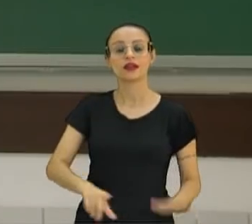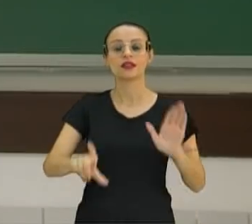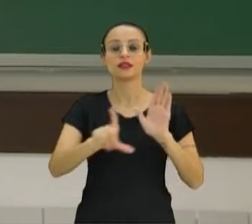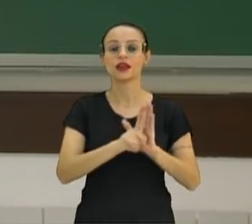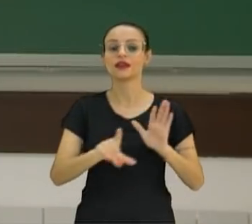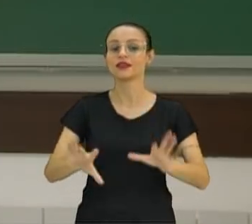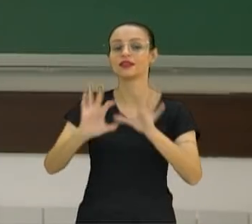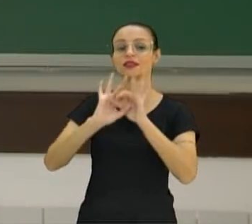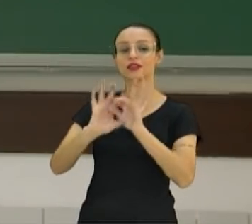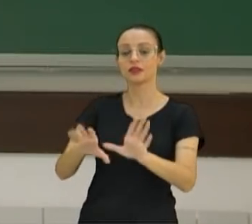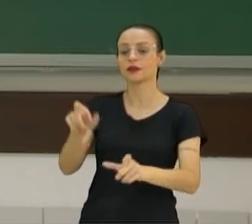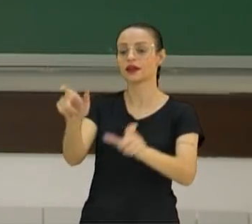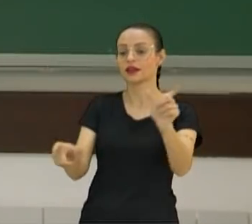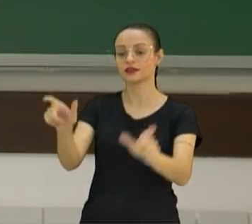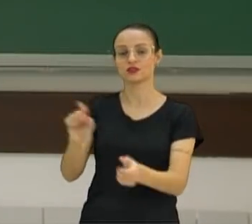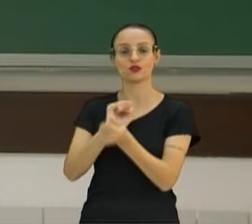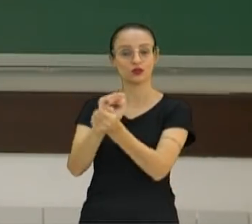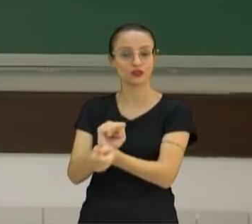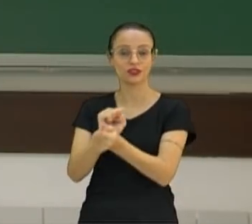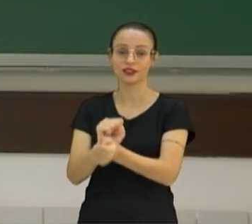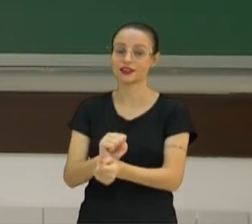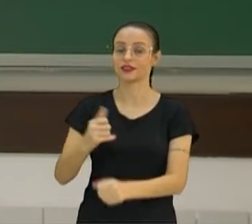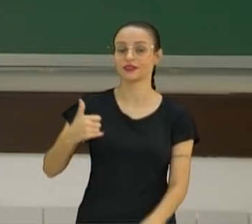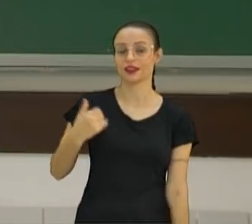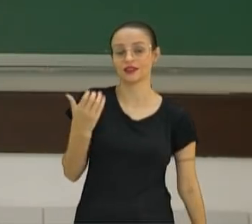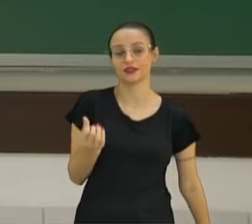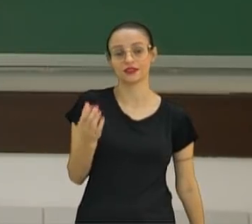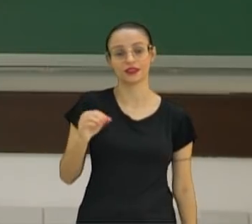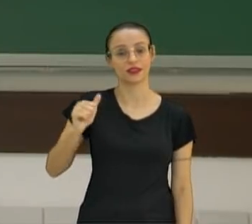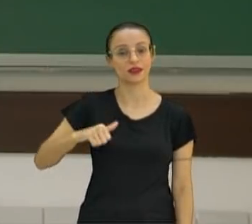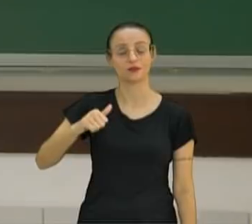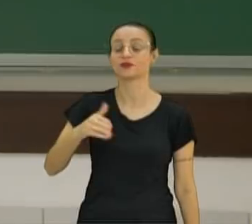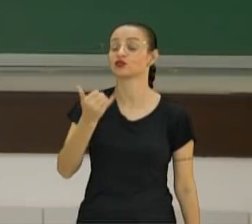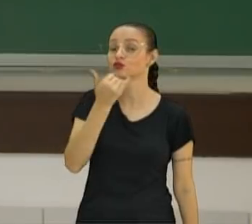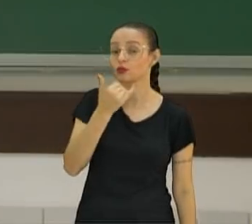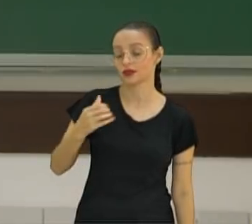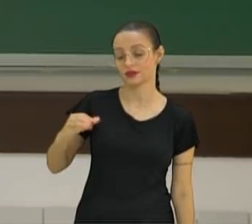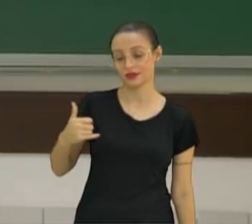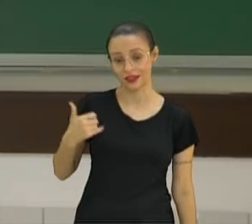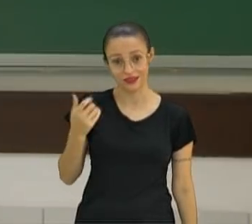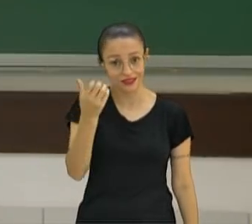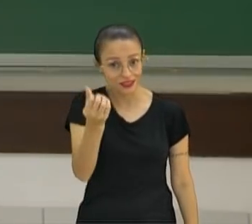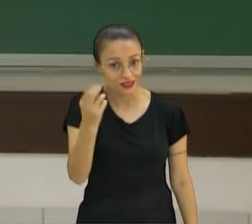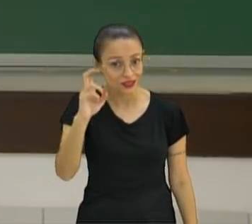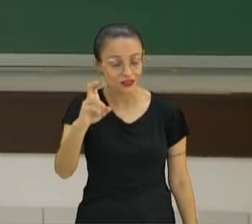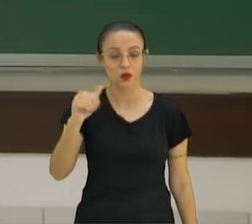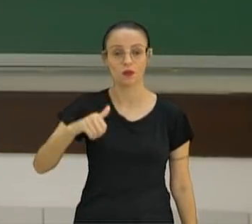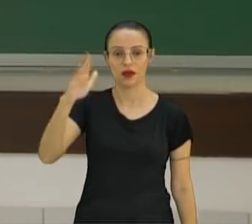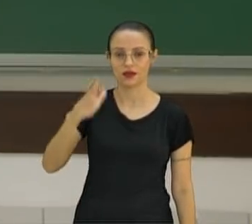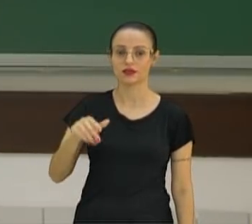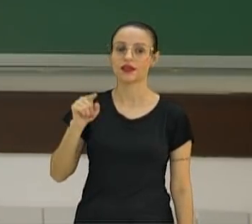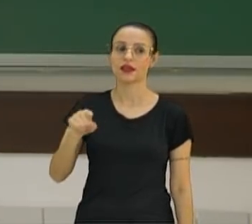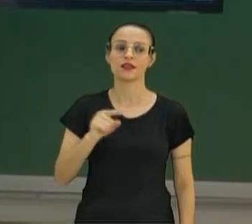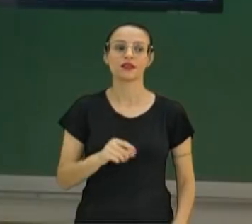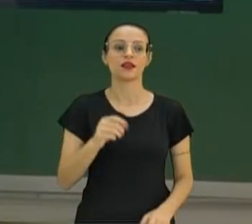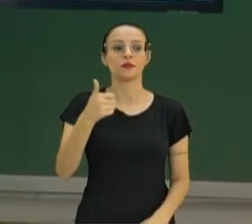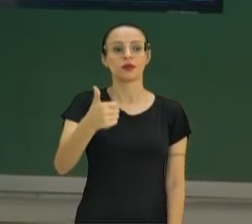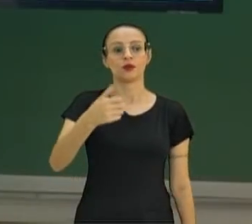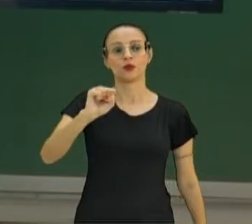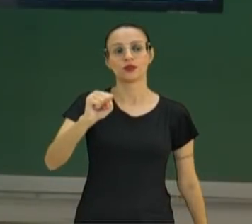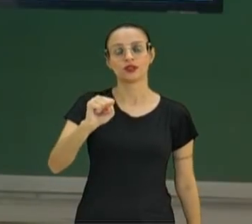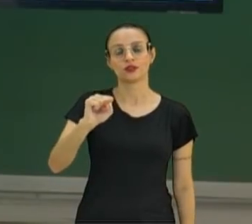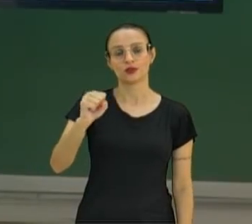dar liberdade aos escravos com mais de 65 anos. Ela é uma lei do ano de